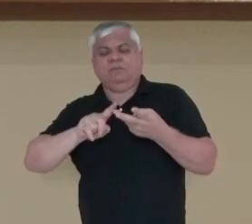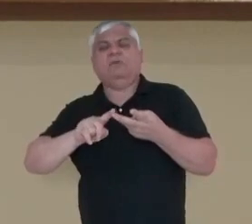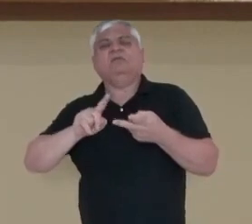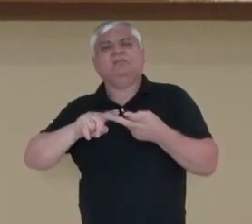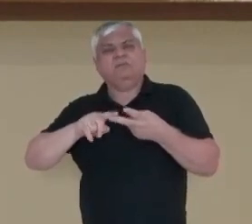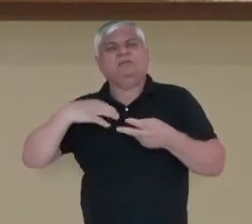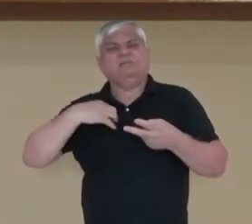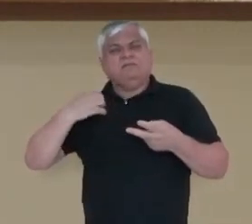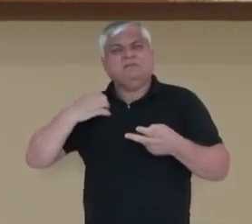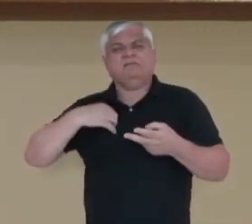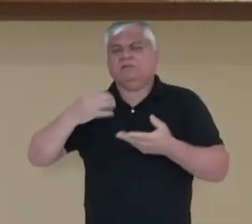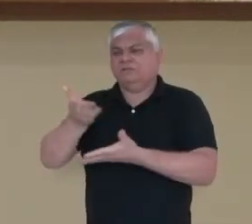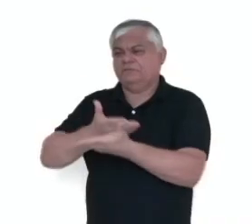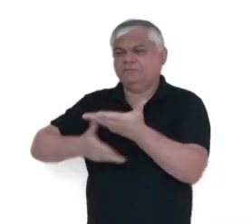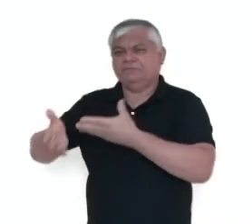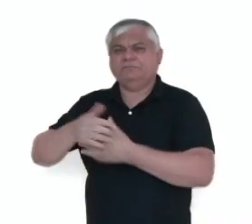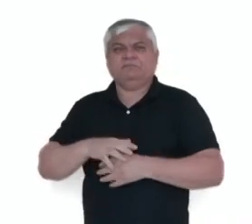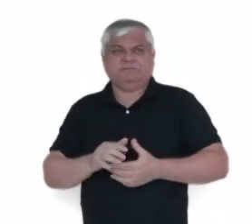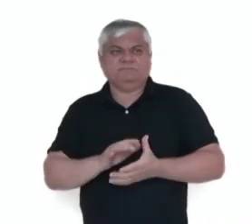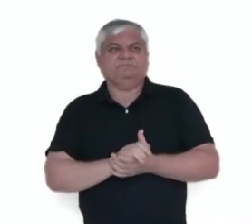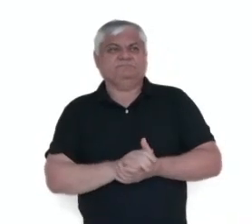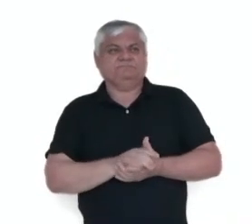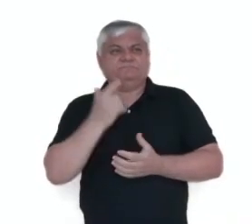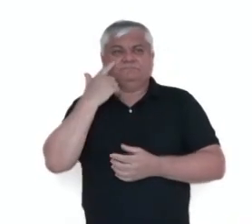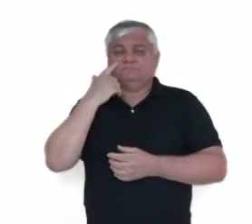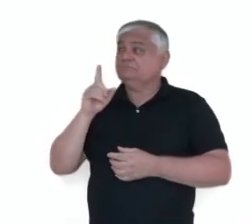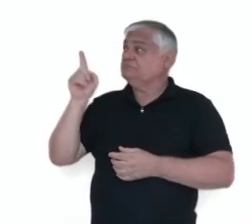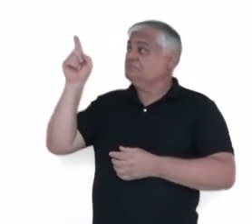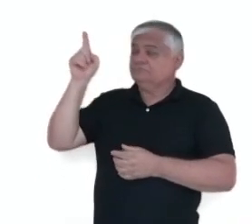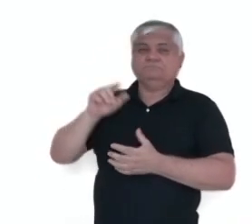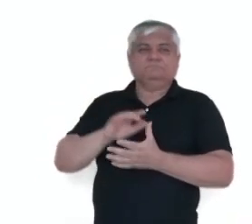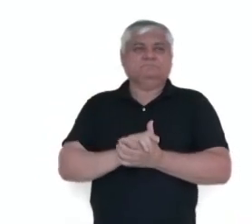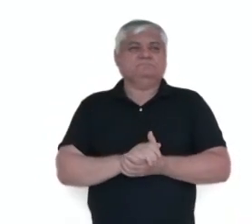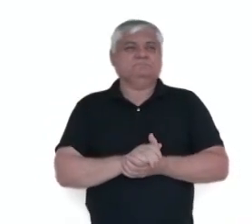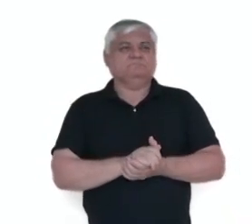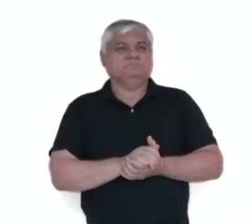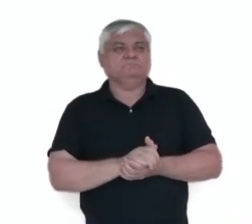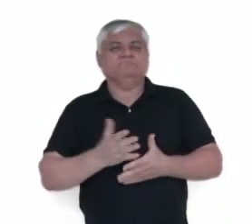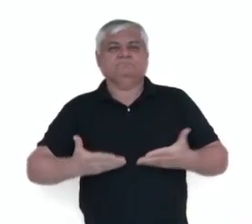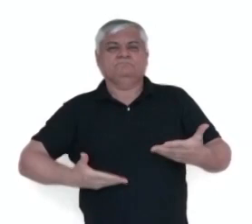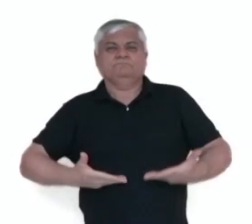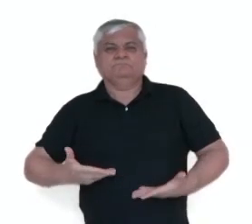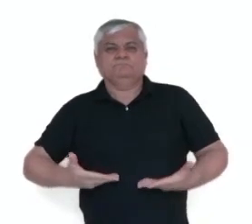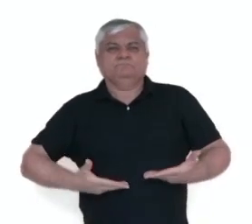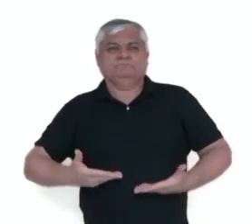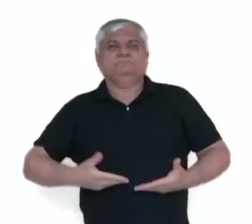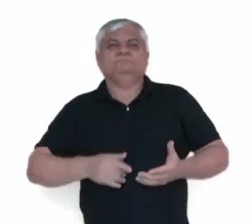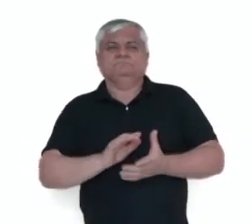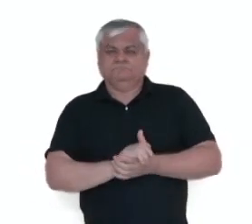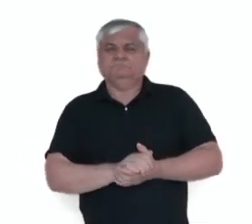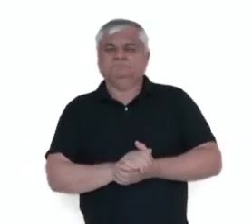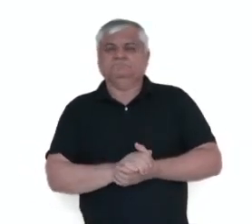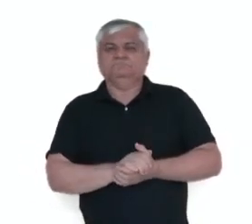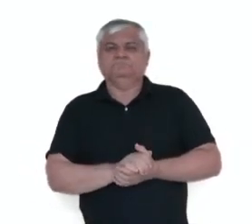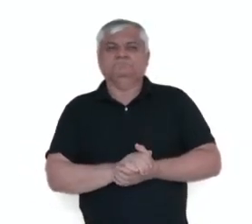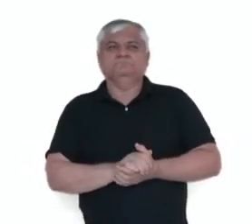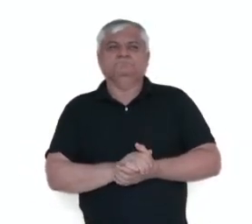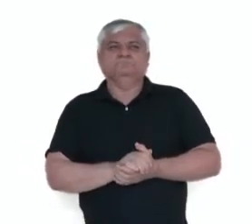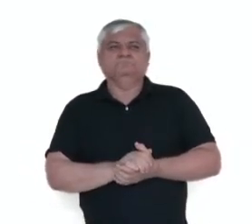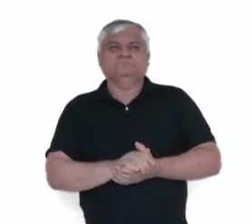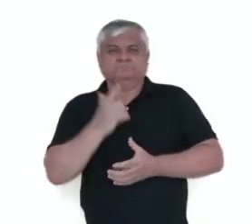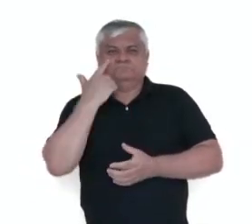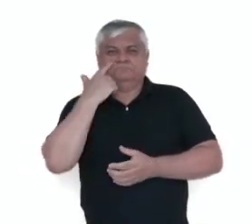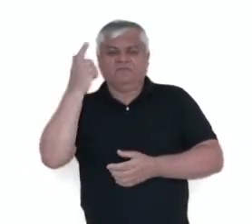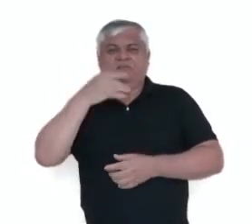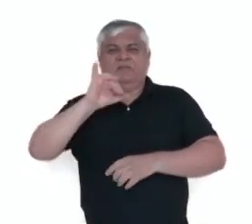alguns tecidos. Aqui a gente tem uma imagem que mostra um pouco desses funcionários coloniais belgas, ali na